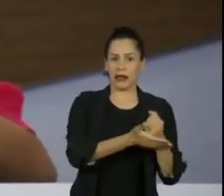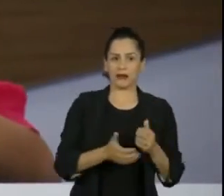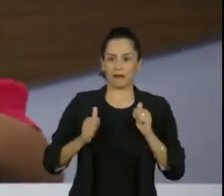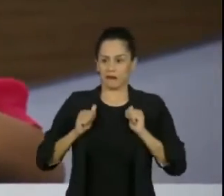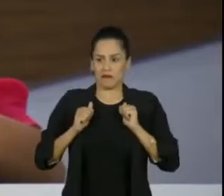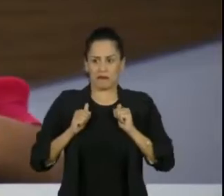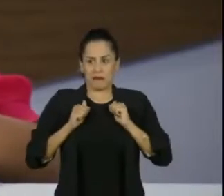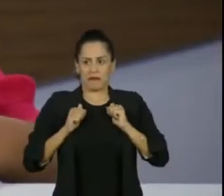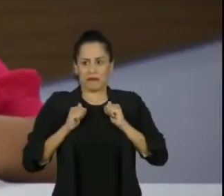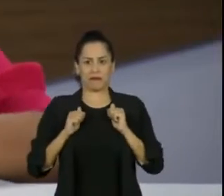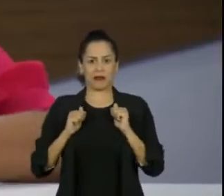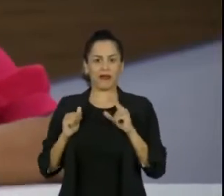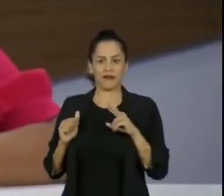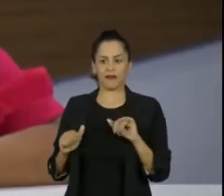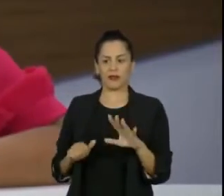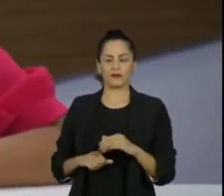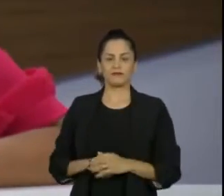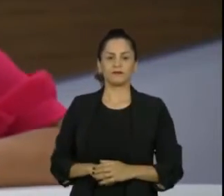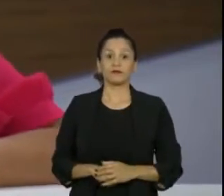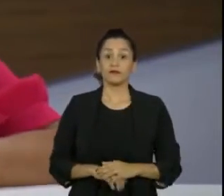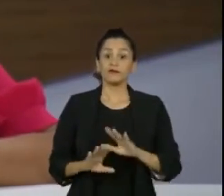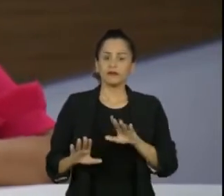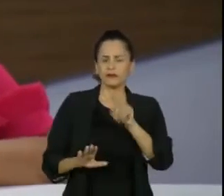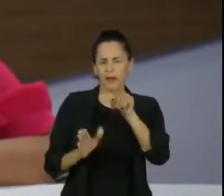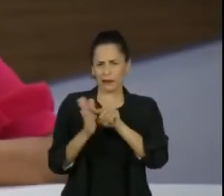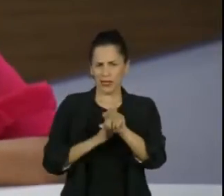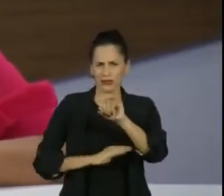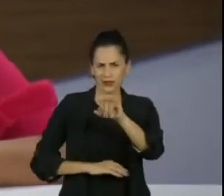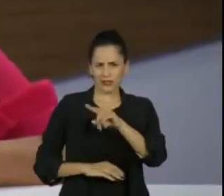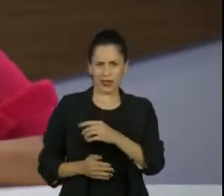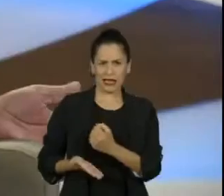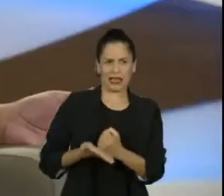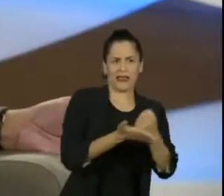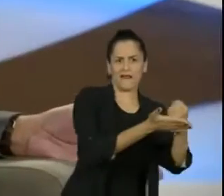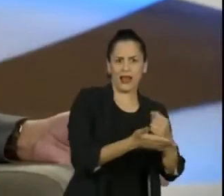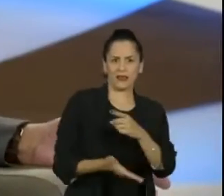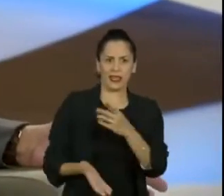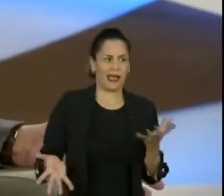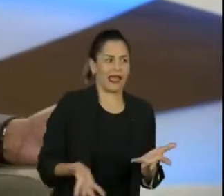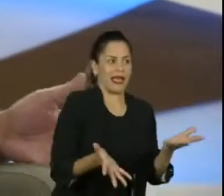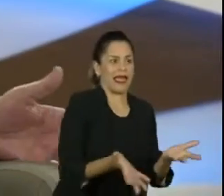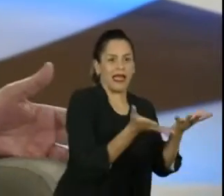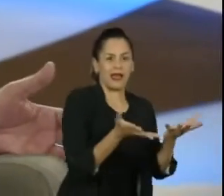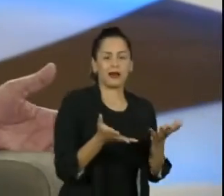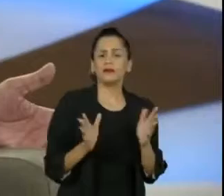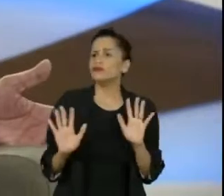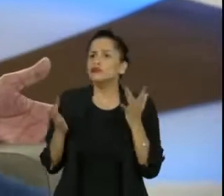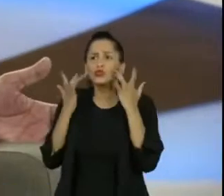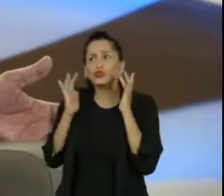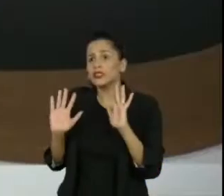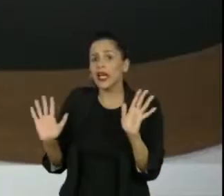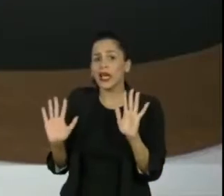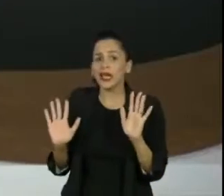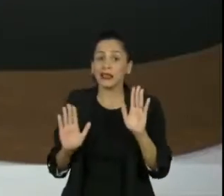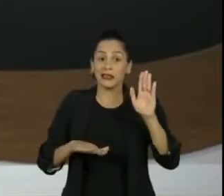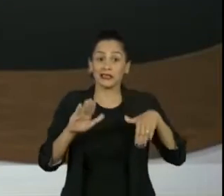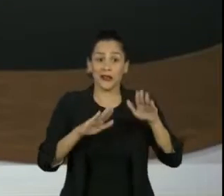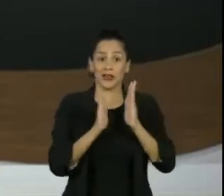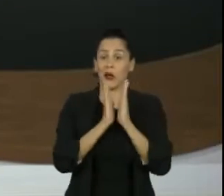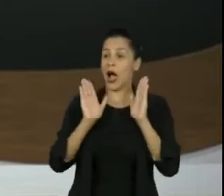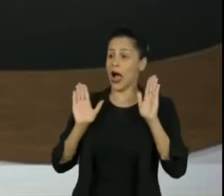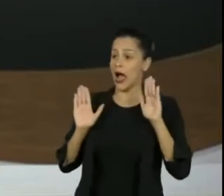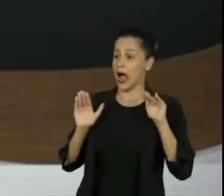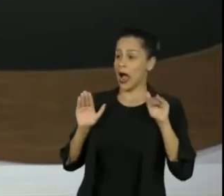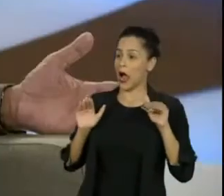essa possibilidade? Não, esse lugar? Gente, eu não sei, ué. Eu não sei. Vai que o anjo Gabriel muda de porta.